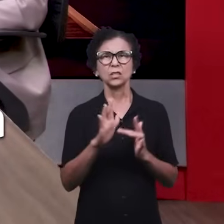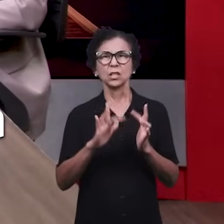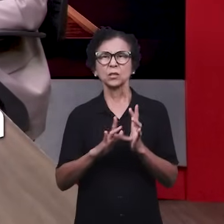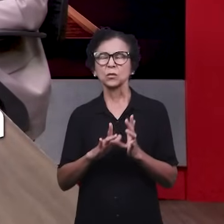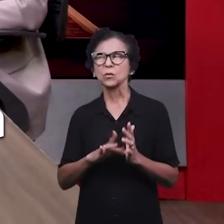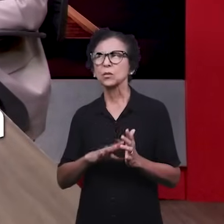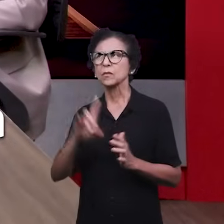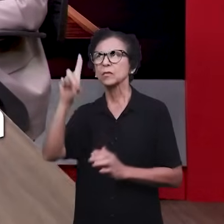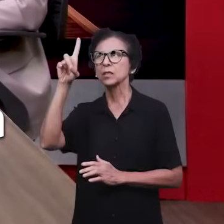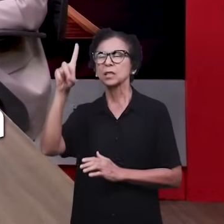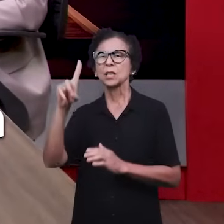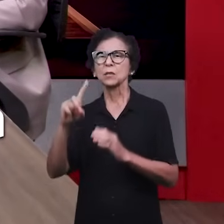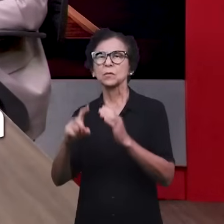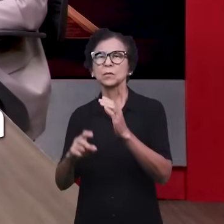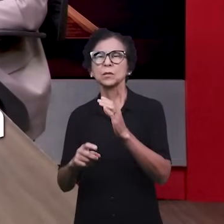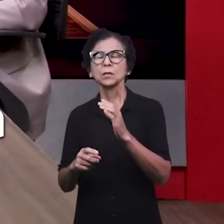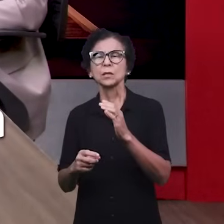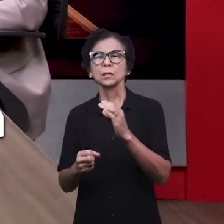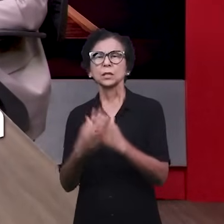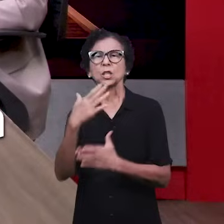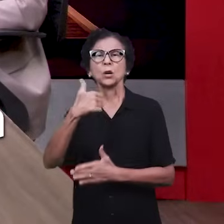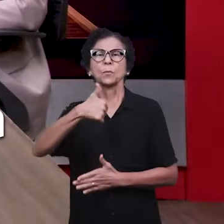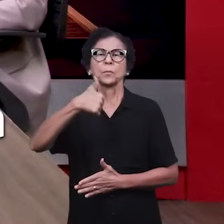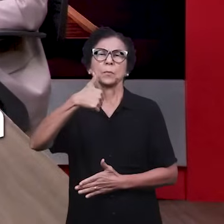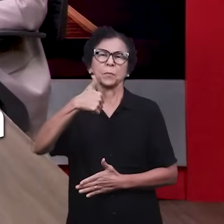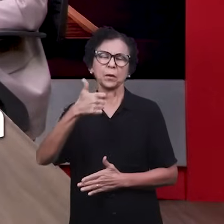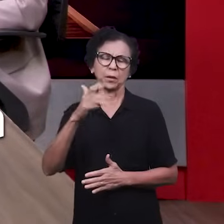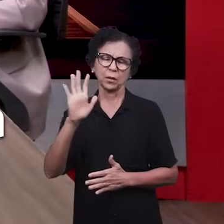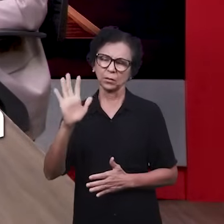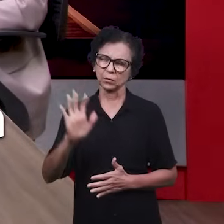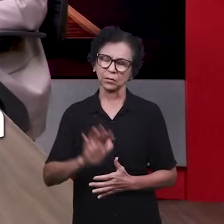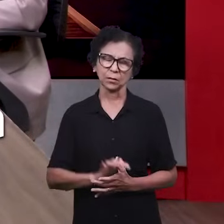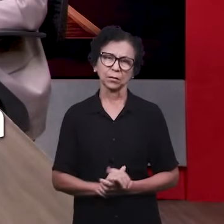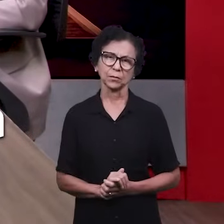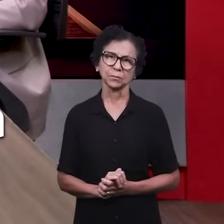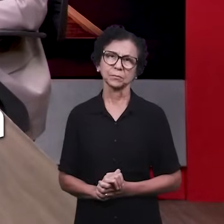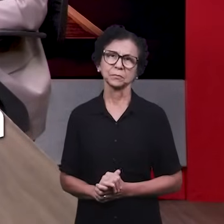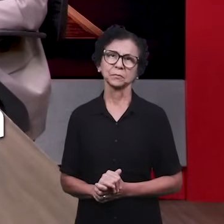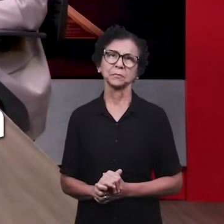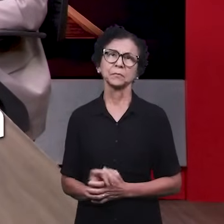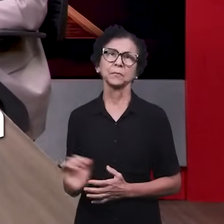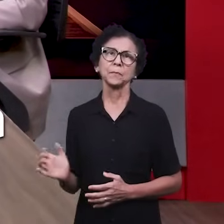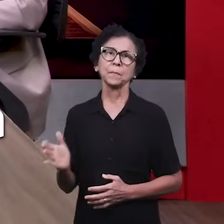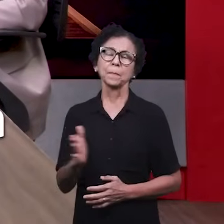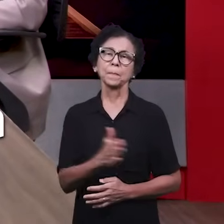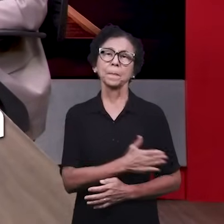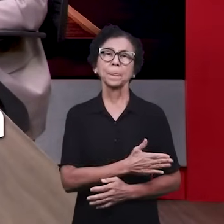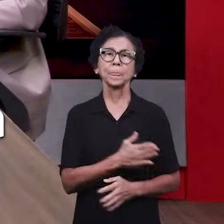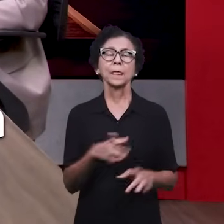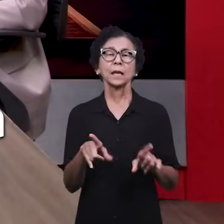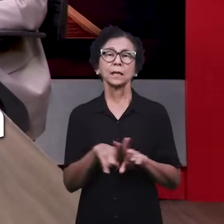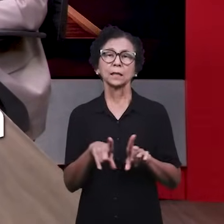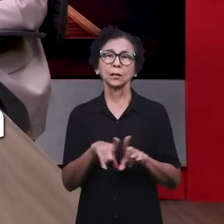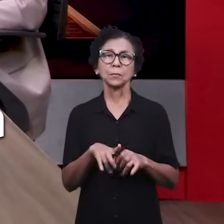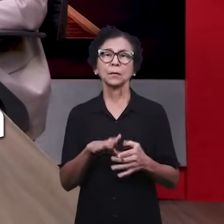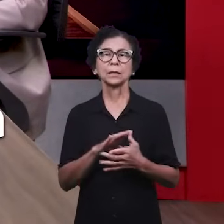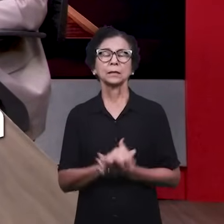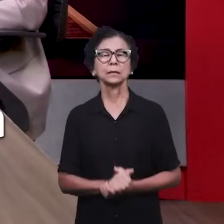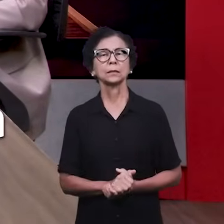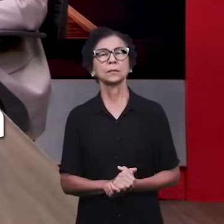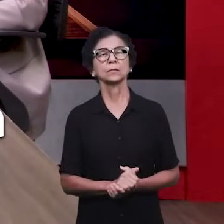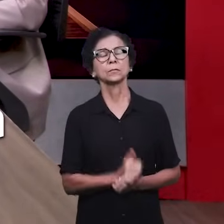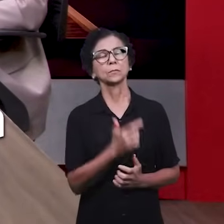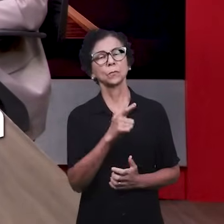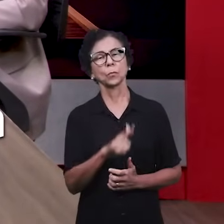Deus. E então, já para frente do tempo, nós temos um segundo marco. que é o Edito de